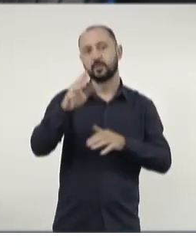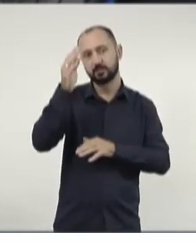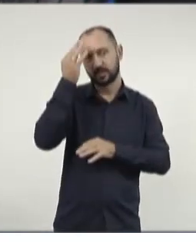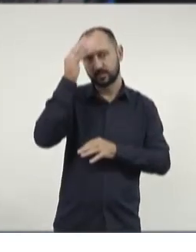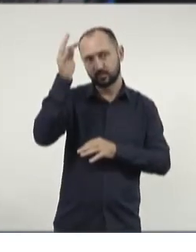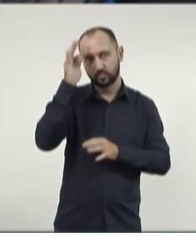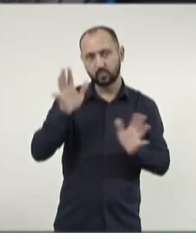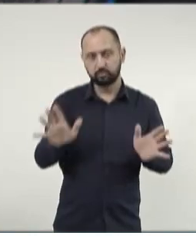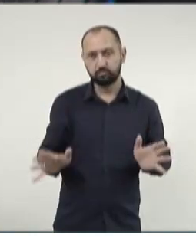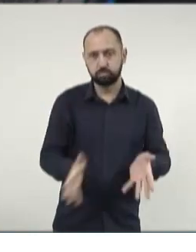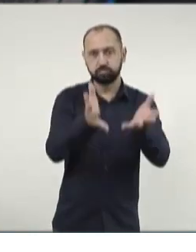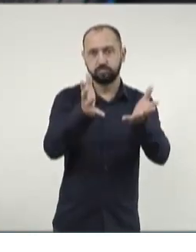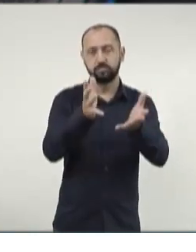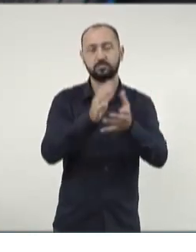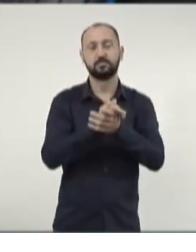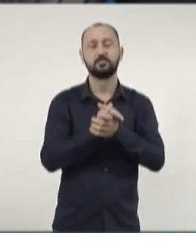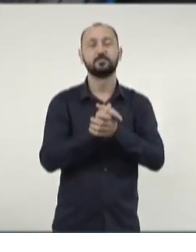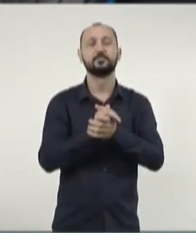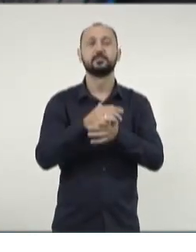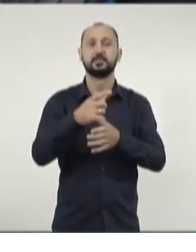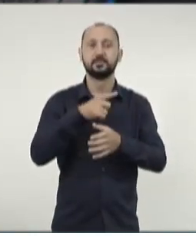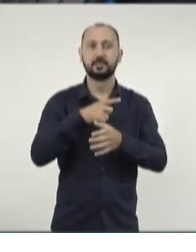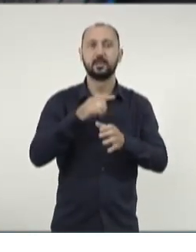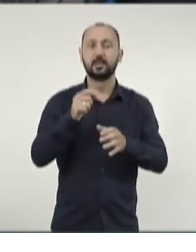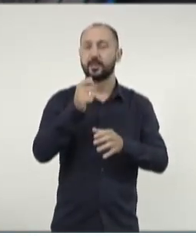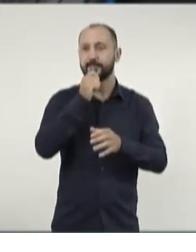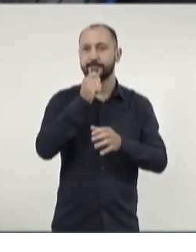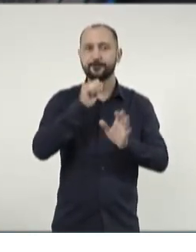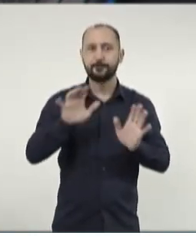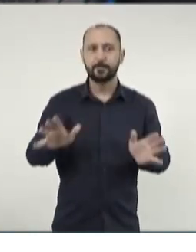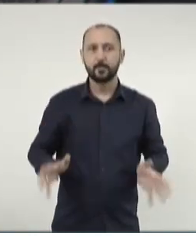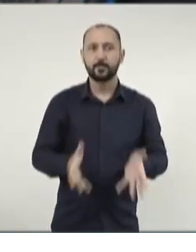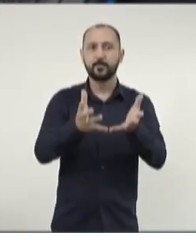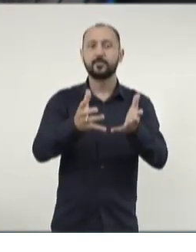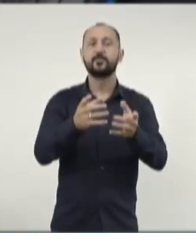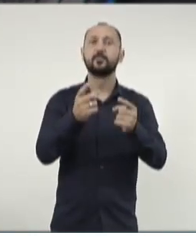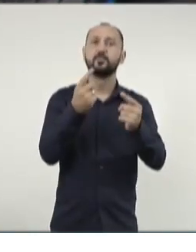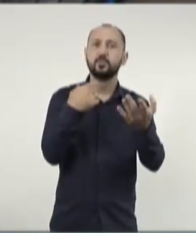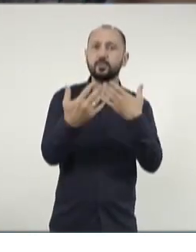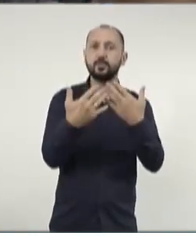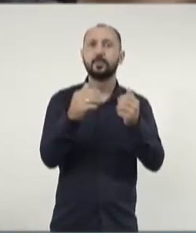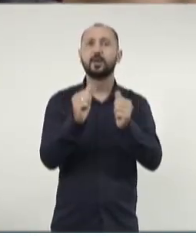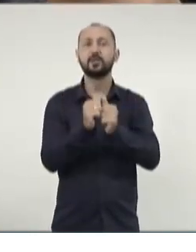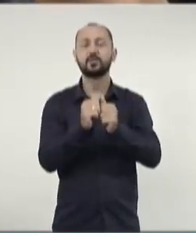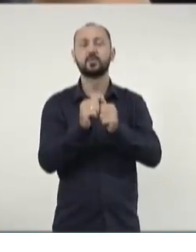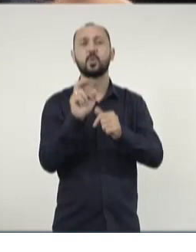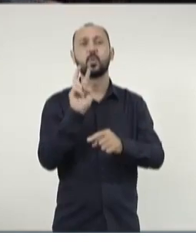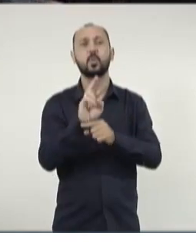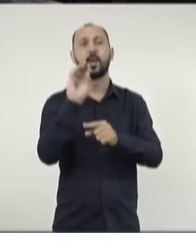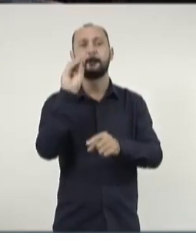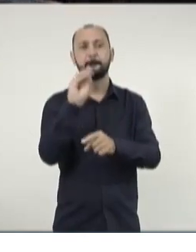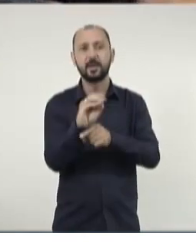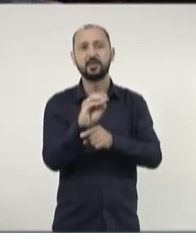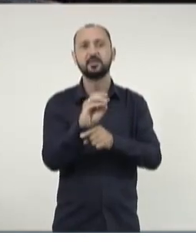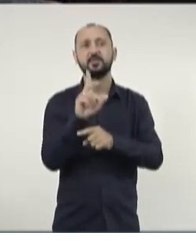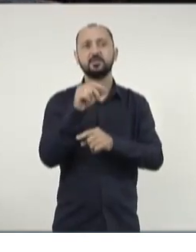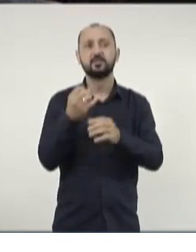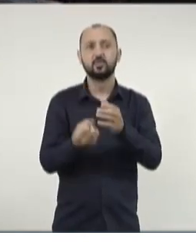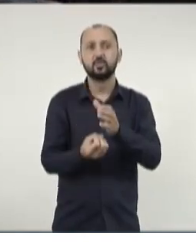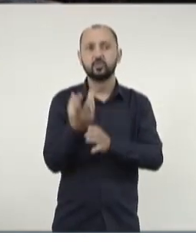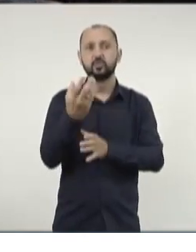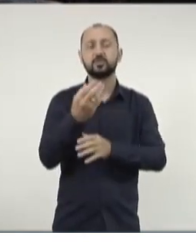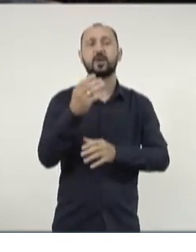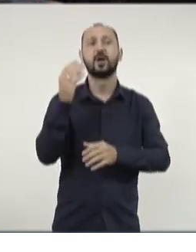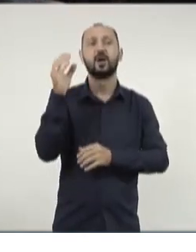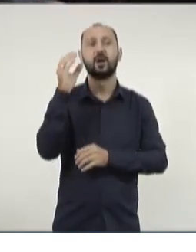do solavanco. Mas, enquanto tem o solavanco, vamos discutir para que os cuidados paliativos sejam implantados